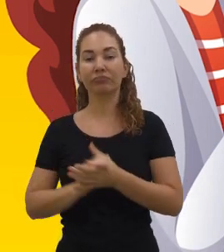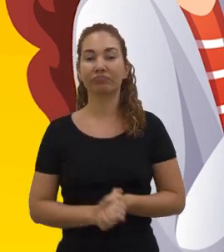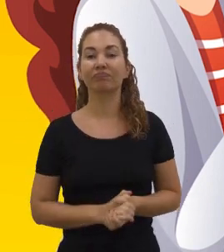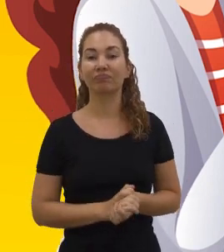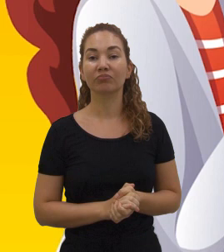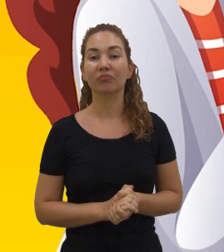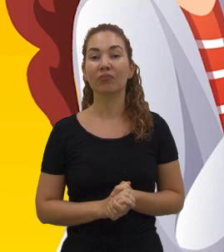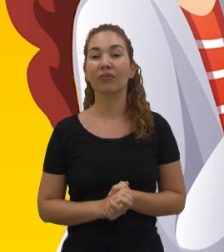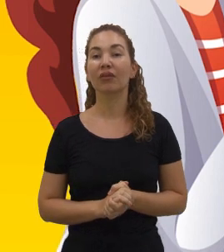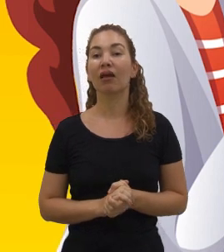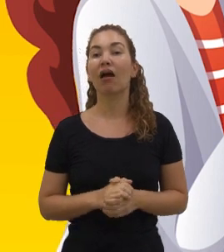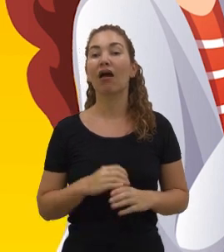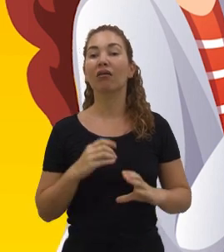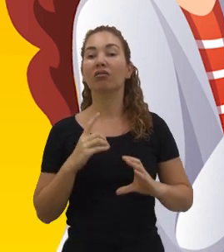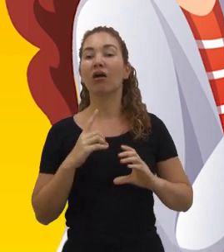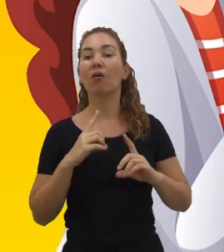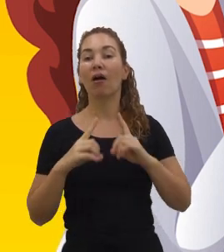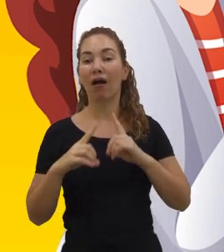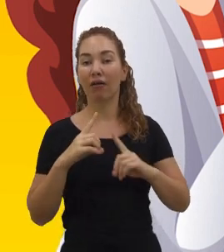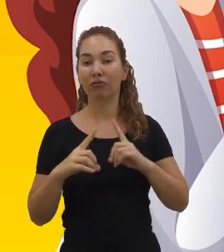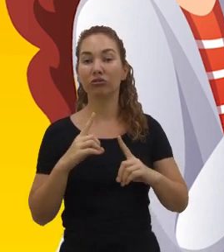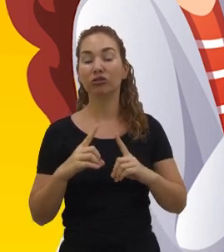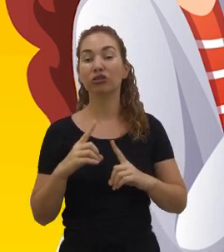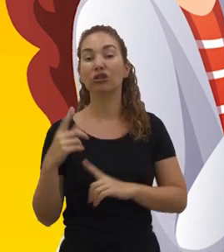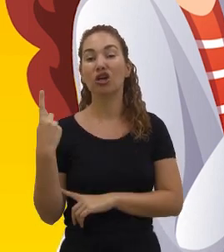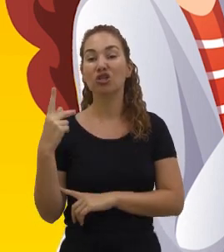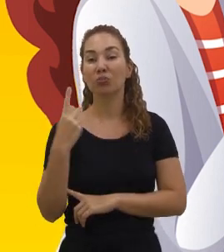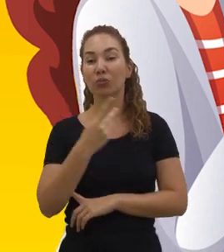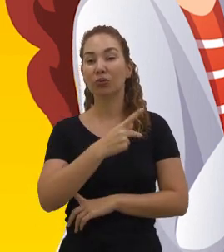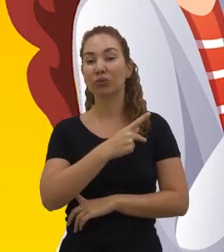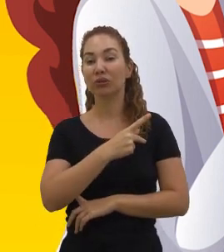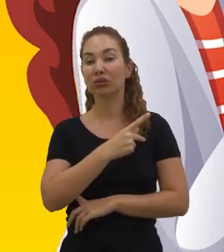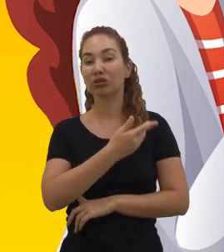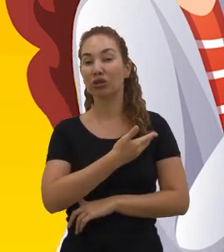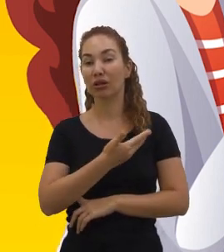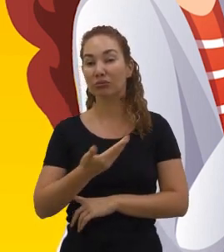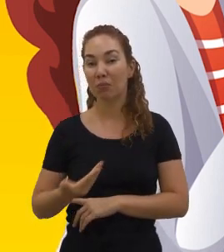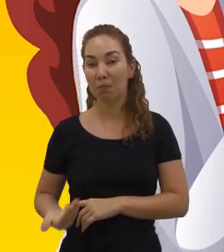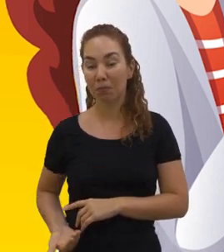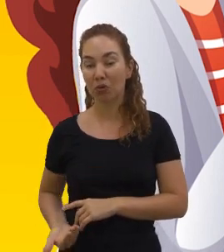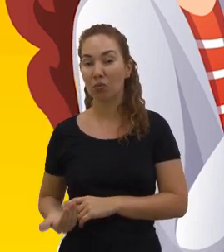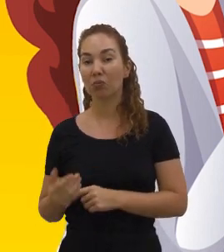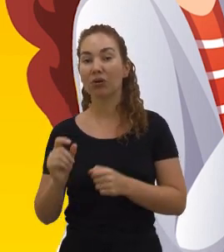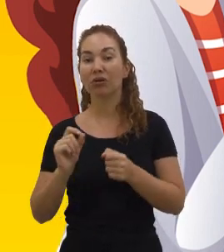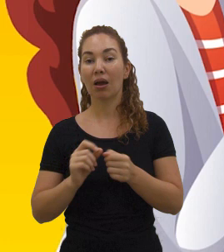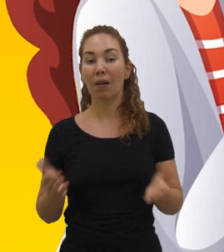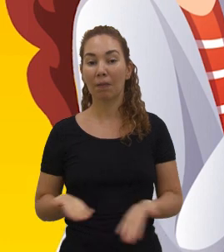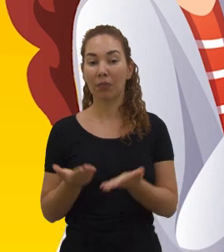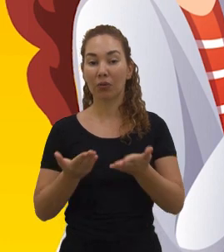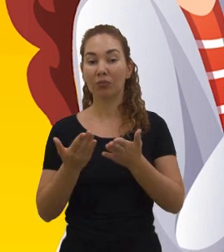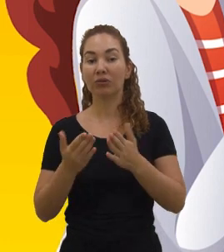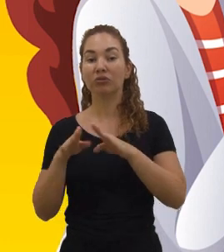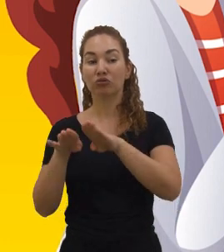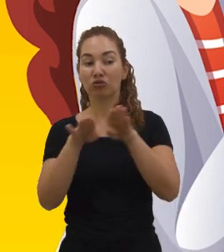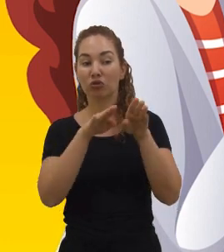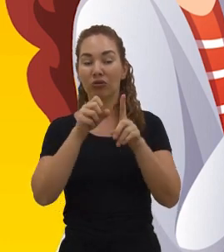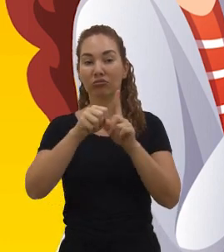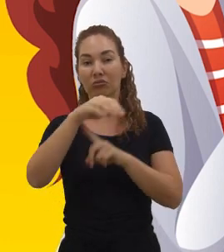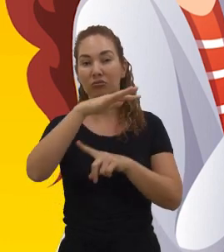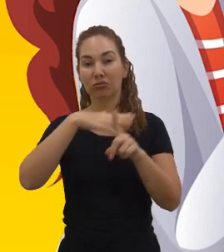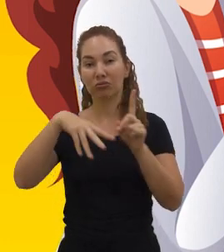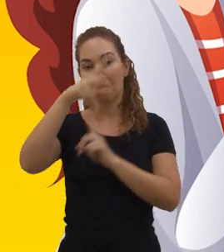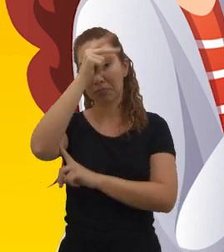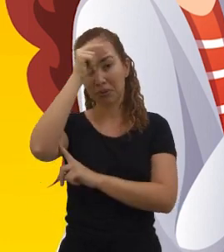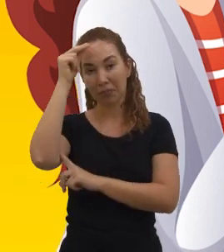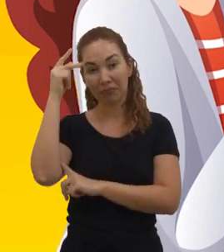pela Coordenadoria de Políticas Públicas para a Promoção de Igualdade Racial em 2018, da Prefeitura Municipal